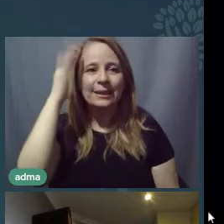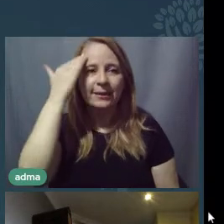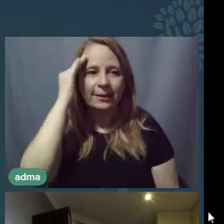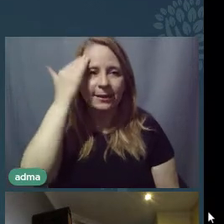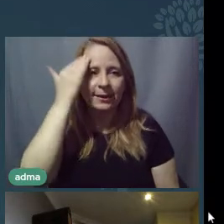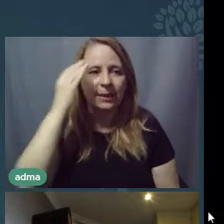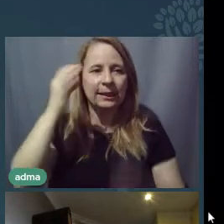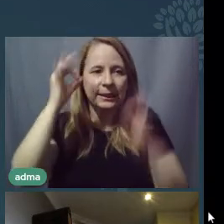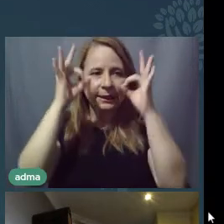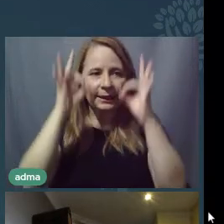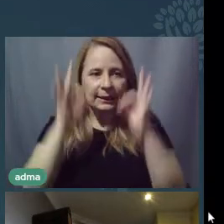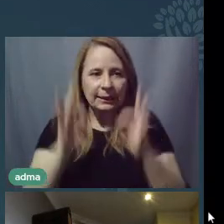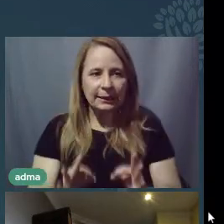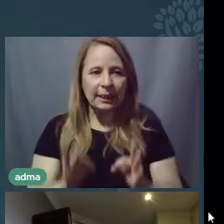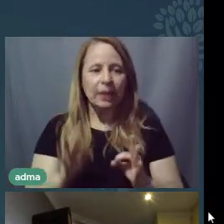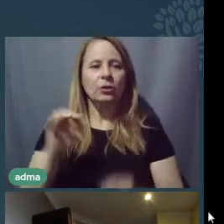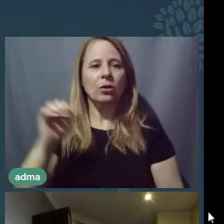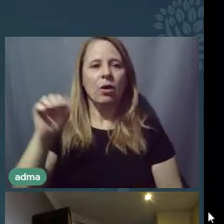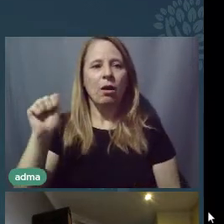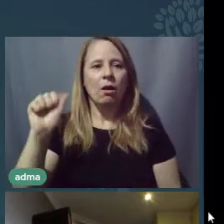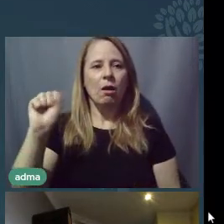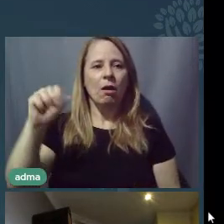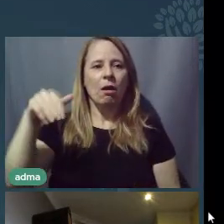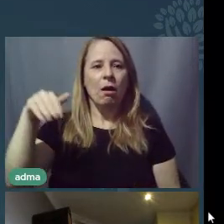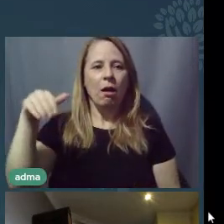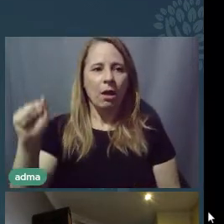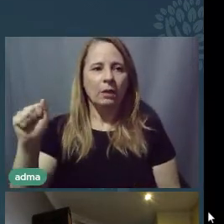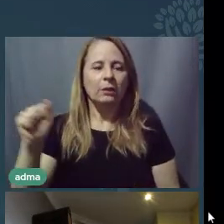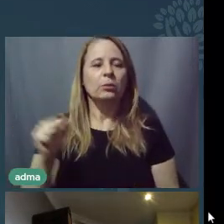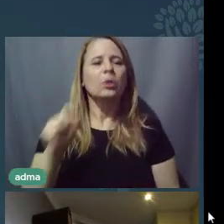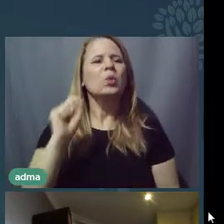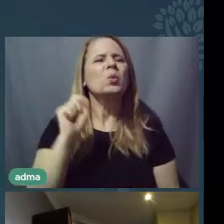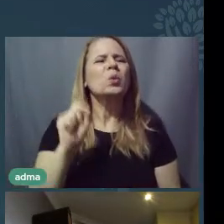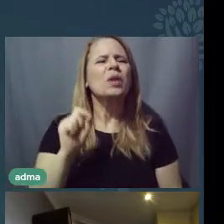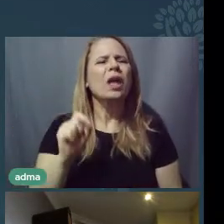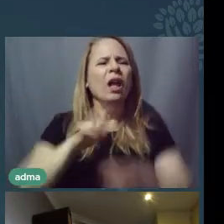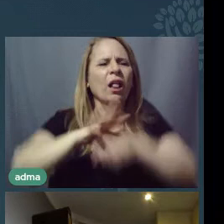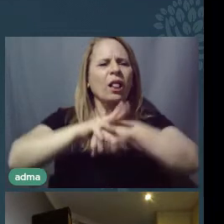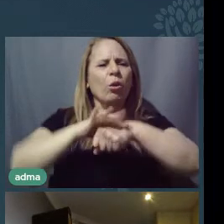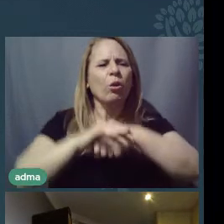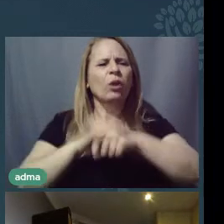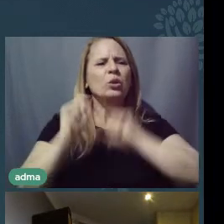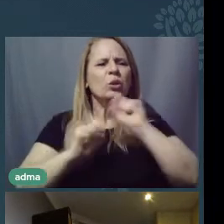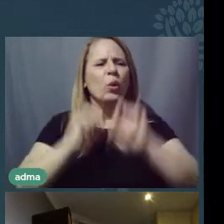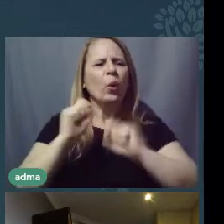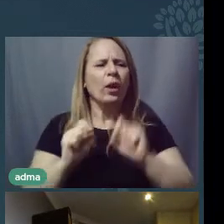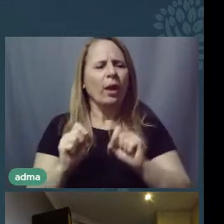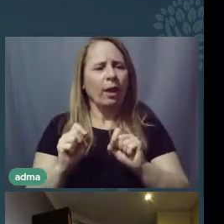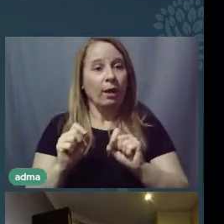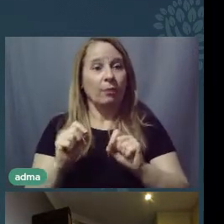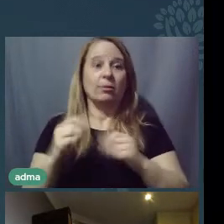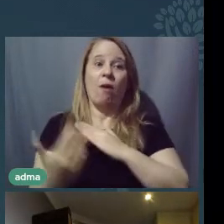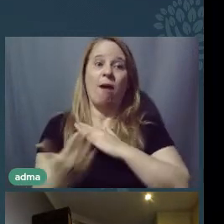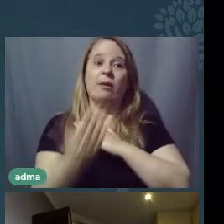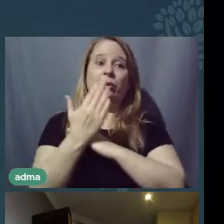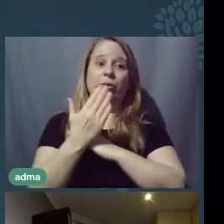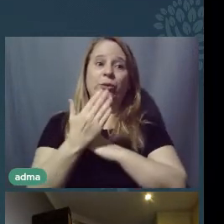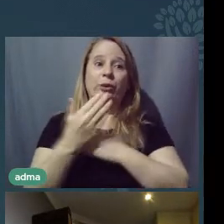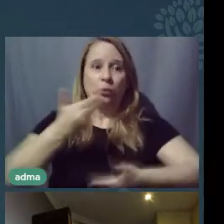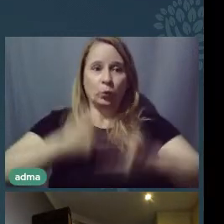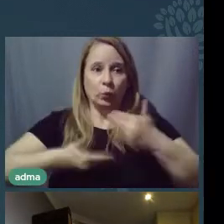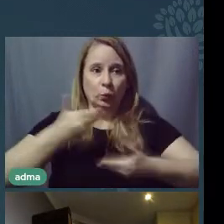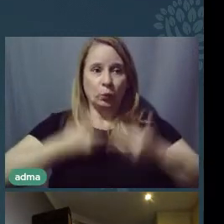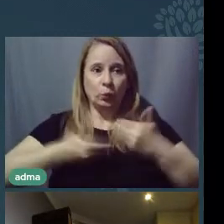né? Esses pacientes entenderem o que realmente eles têm, isso faz toda a diferença aí no curso do tratamento.